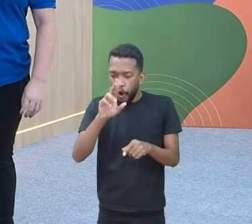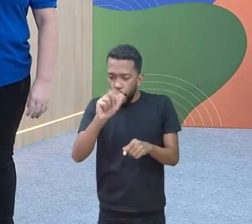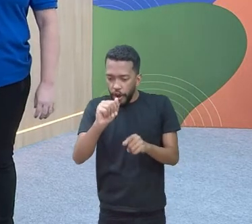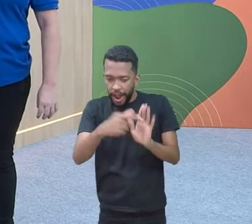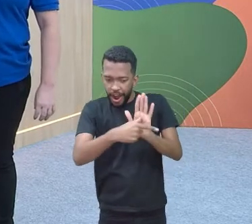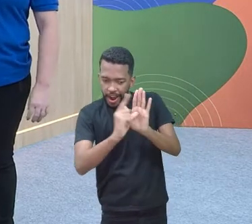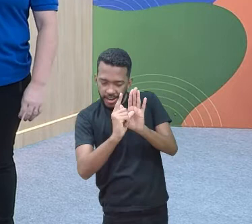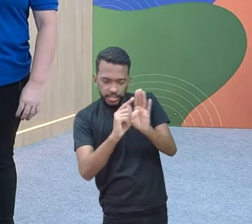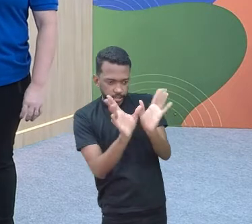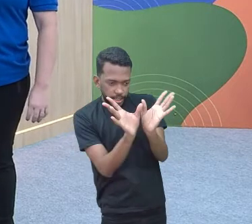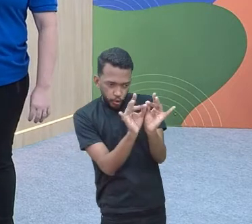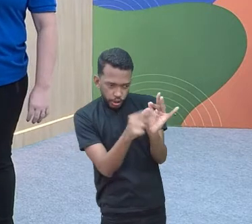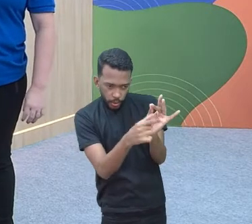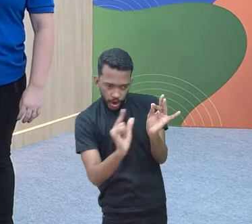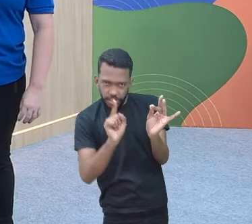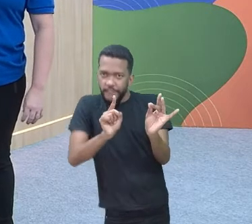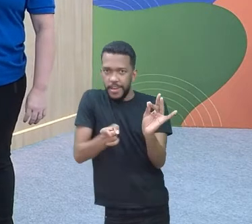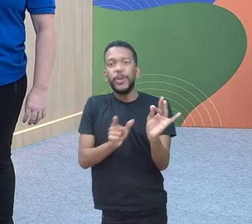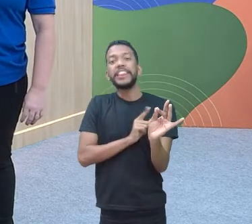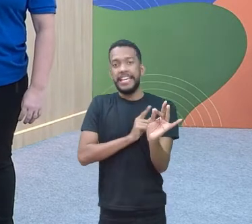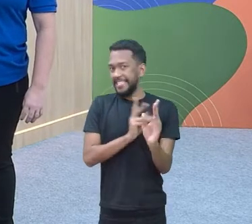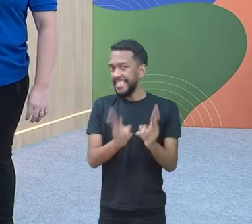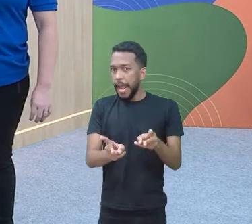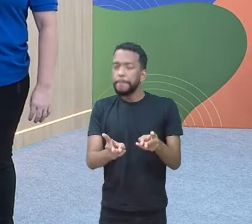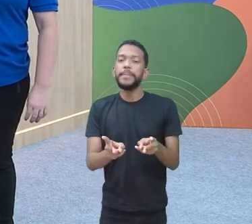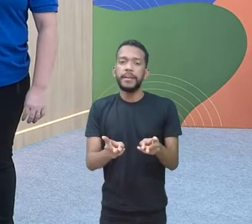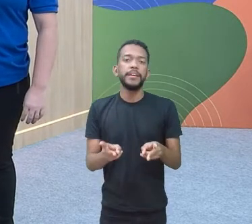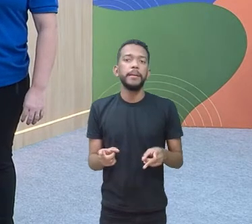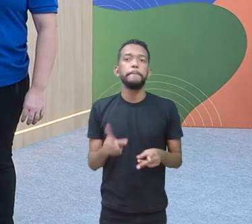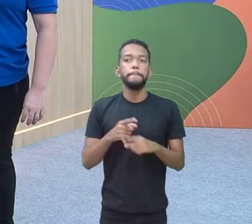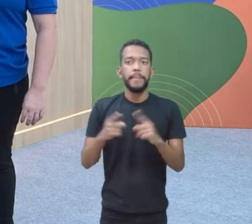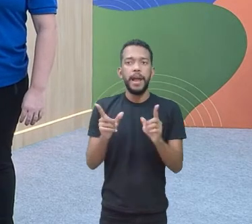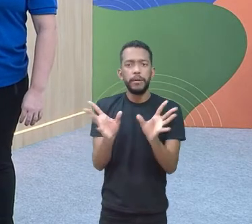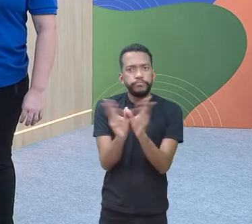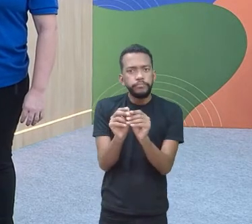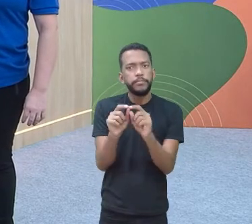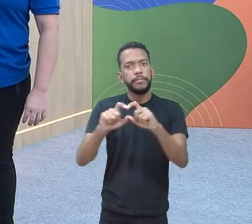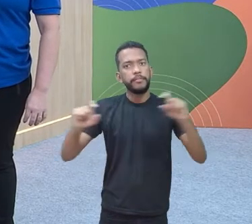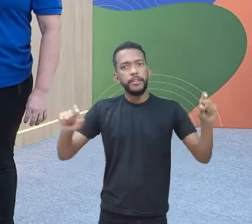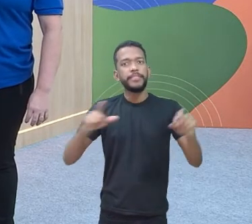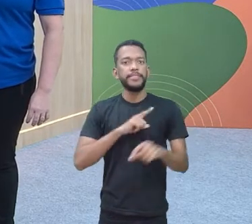ela é curta, mas ela tem vários elementos. Vamos lá?